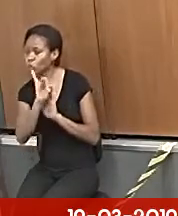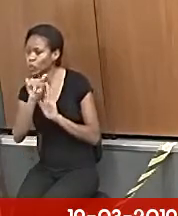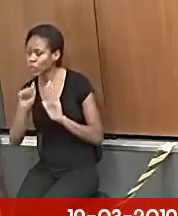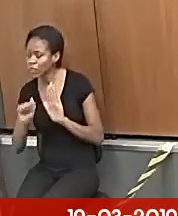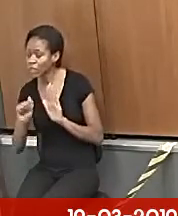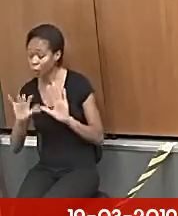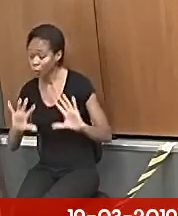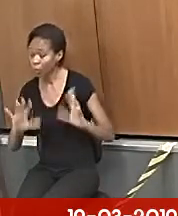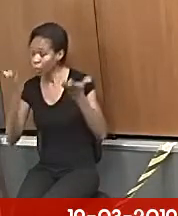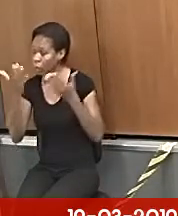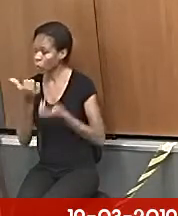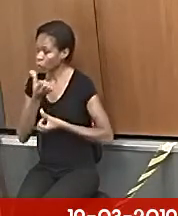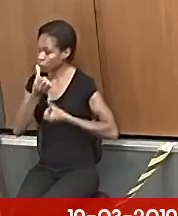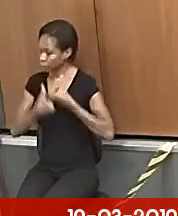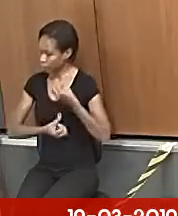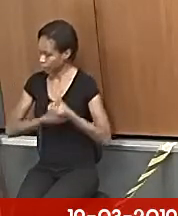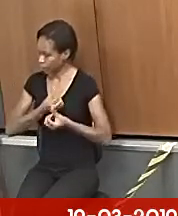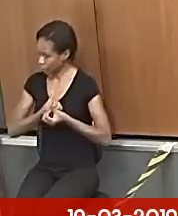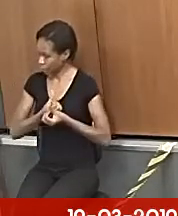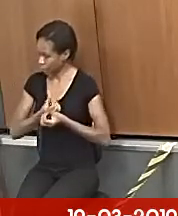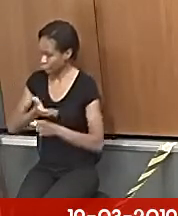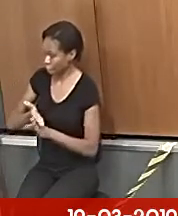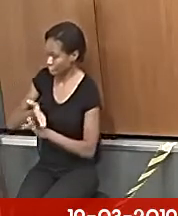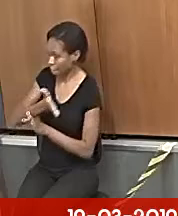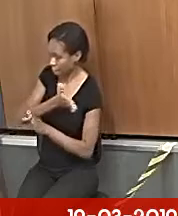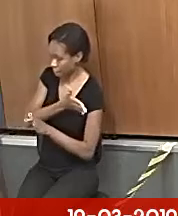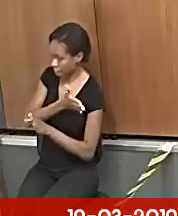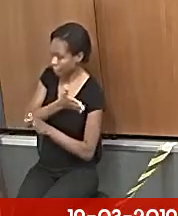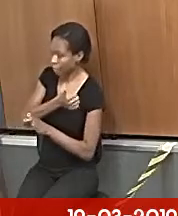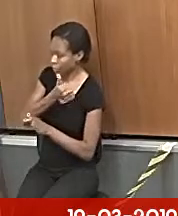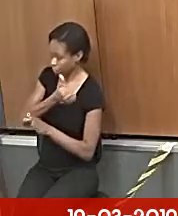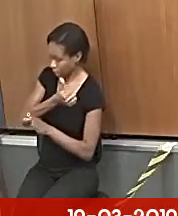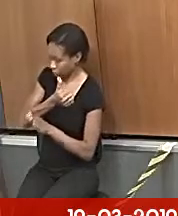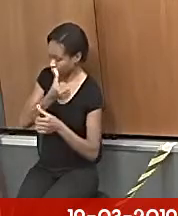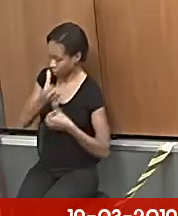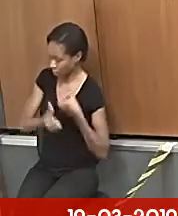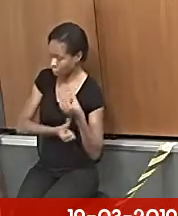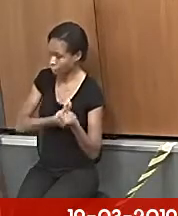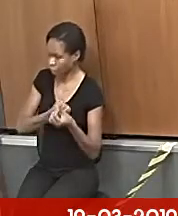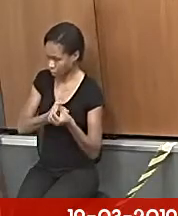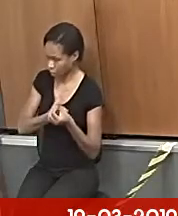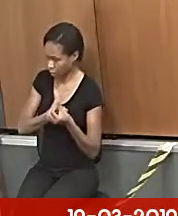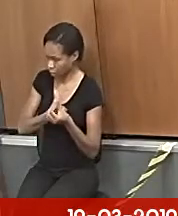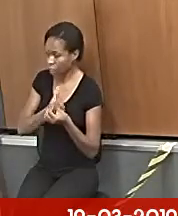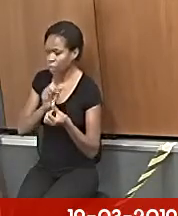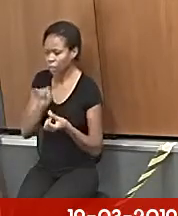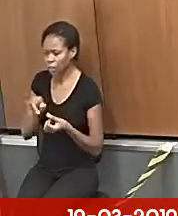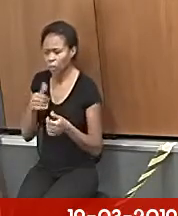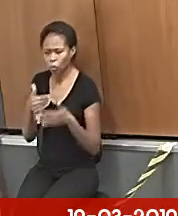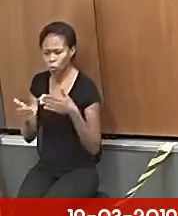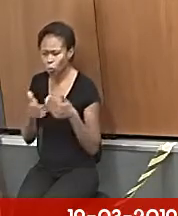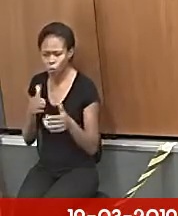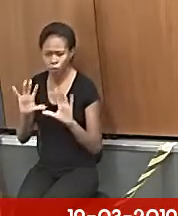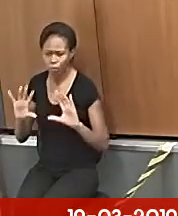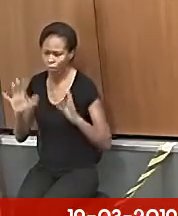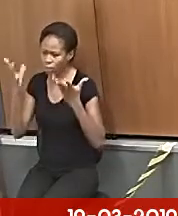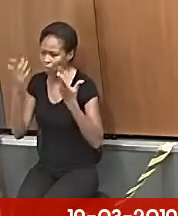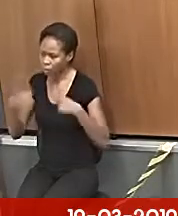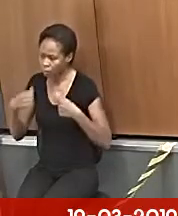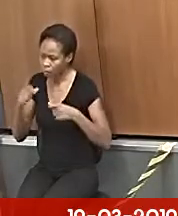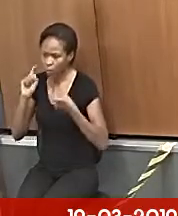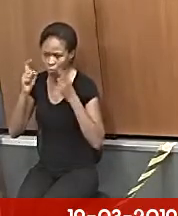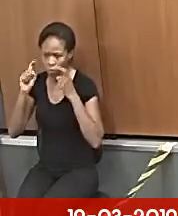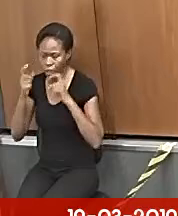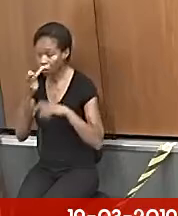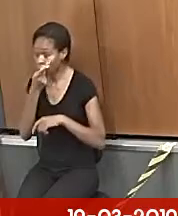primeiro semestre qualquer evento que seja necessário nós realizamos uma audiência uma uma